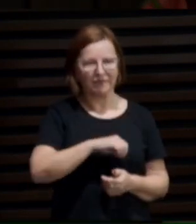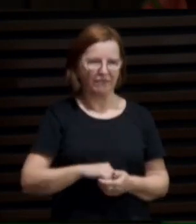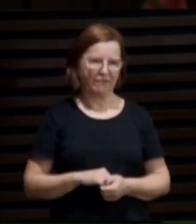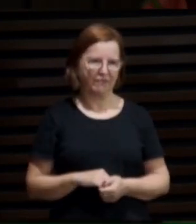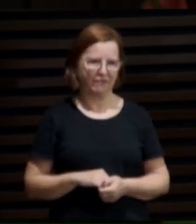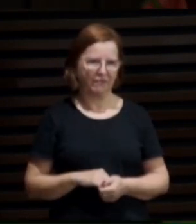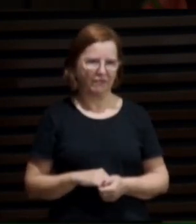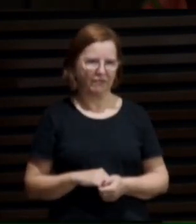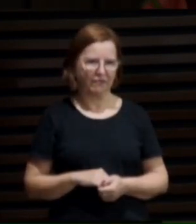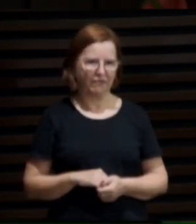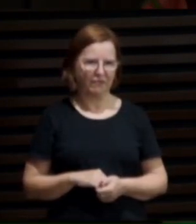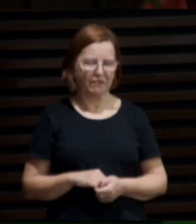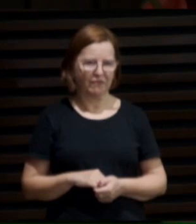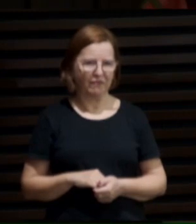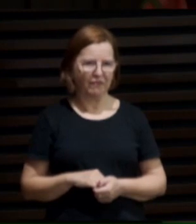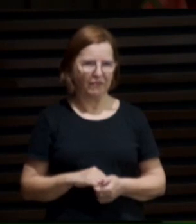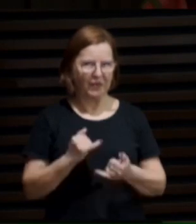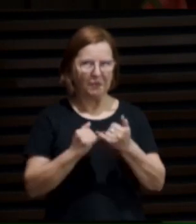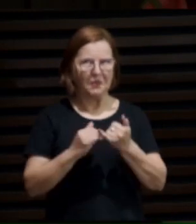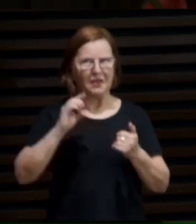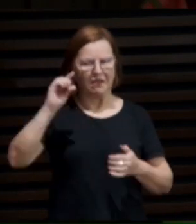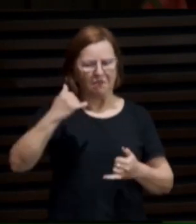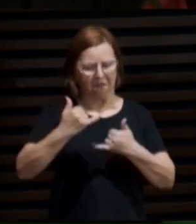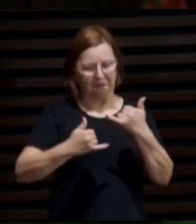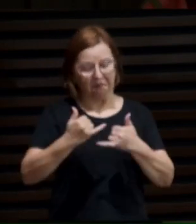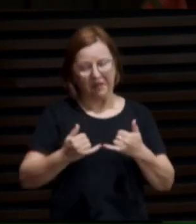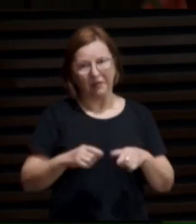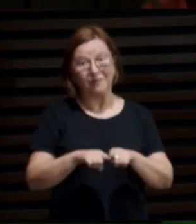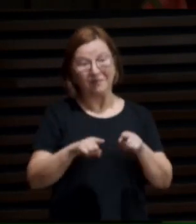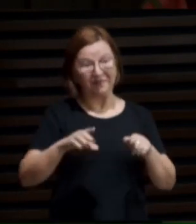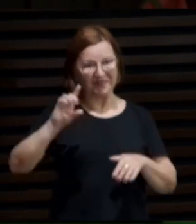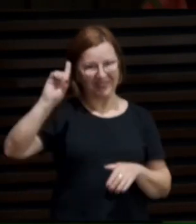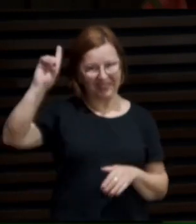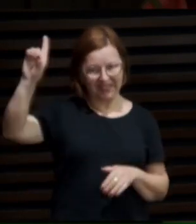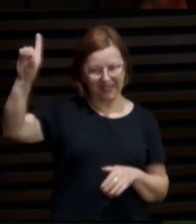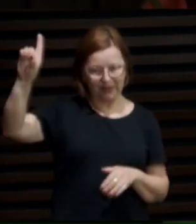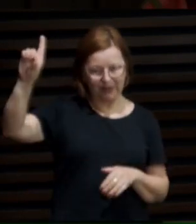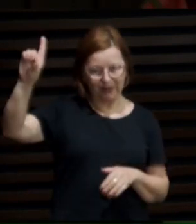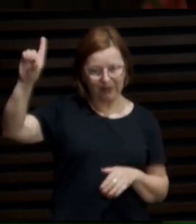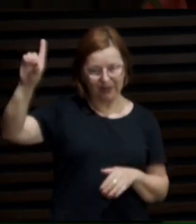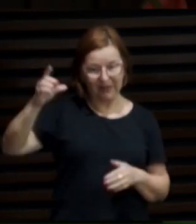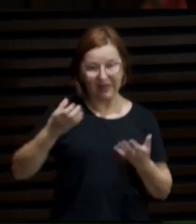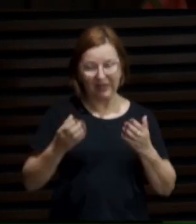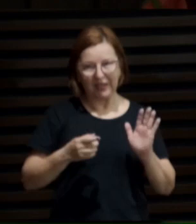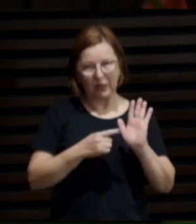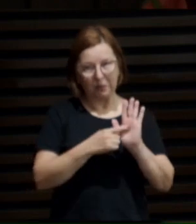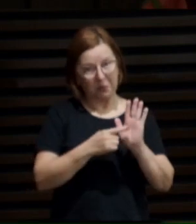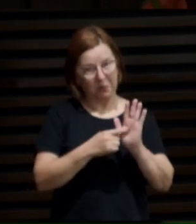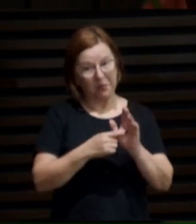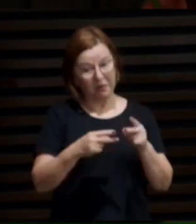Parece que Deus está sendo irônico com ele, não é? Mas Deus, na verdade, está querendo enfatizar algo que nós precisamos prestar